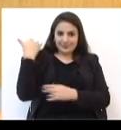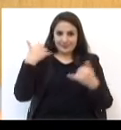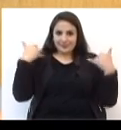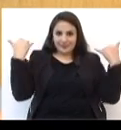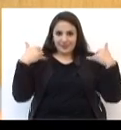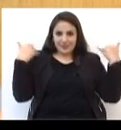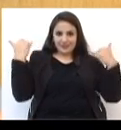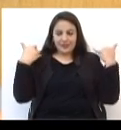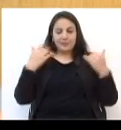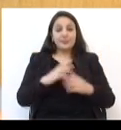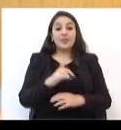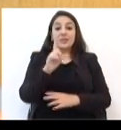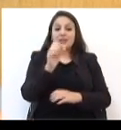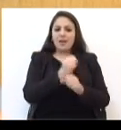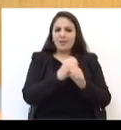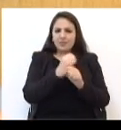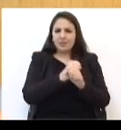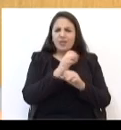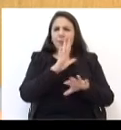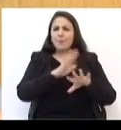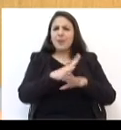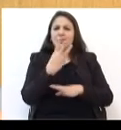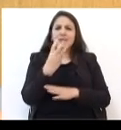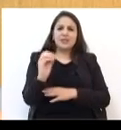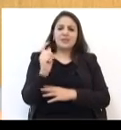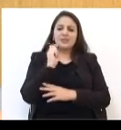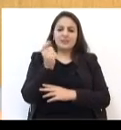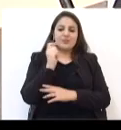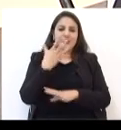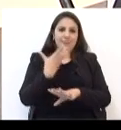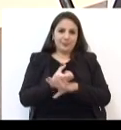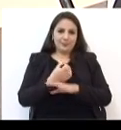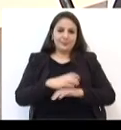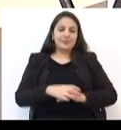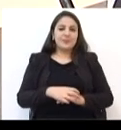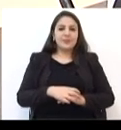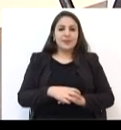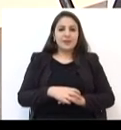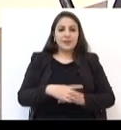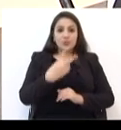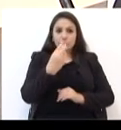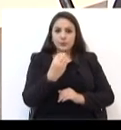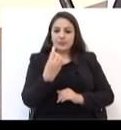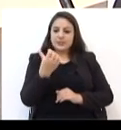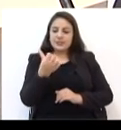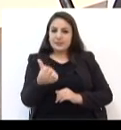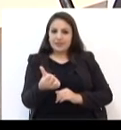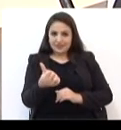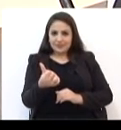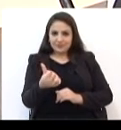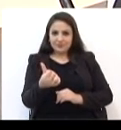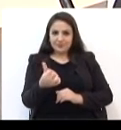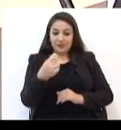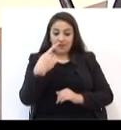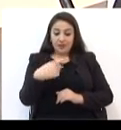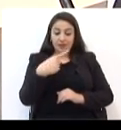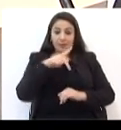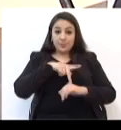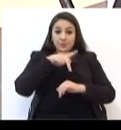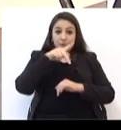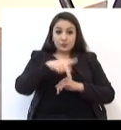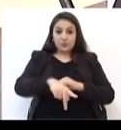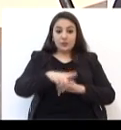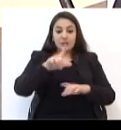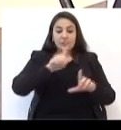de história, foram gravadas mais de 300 entrevistas. Desde 2006, a Academia Passo Fundense